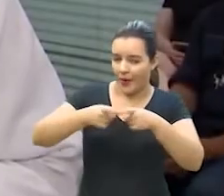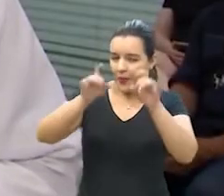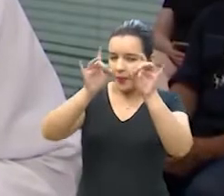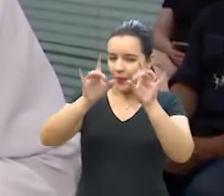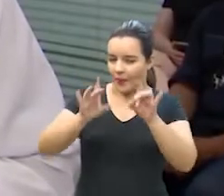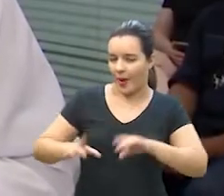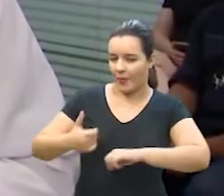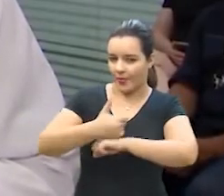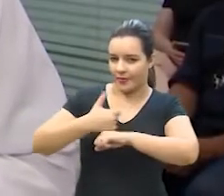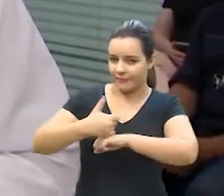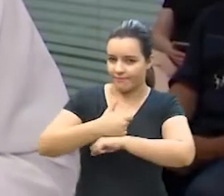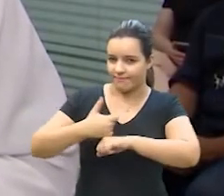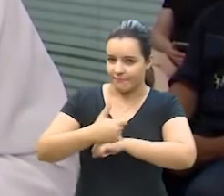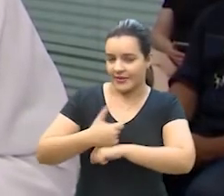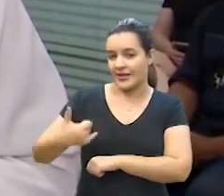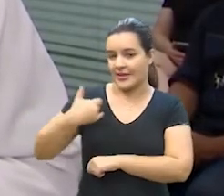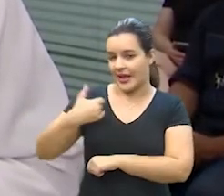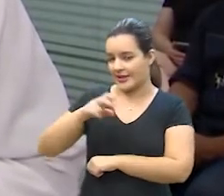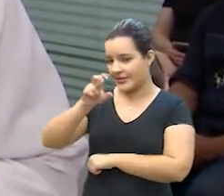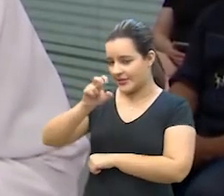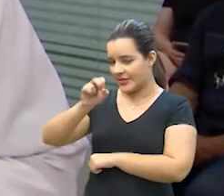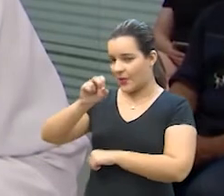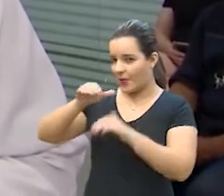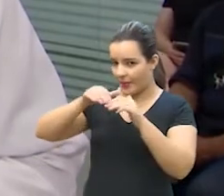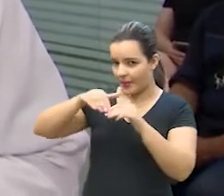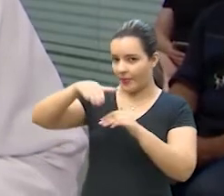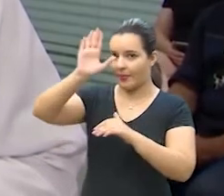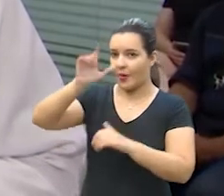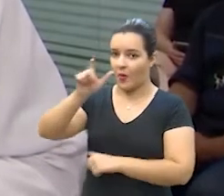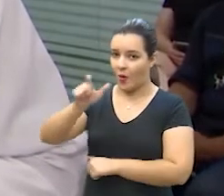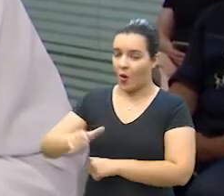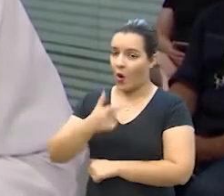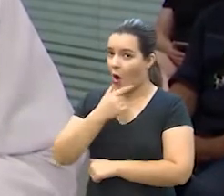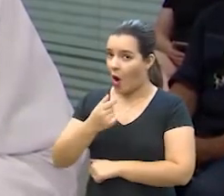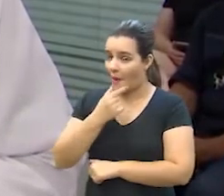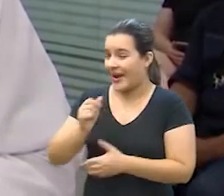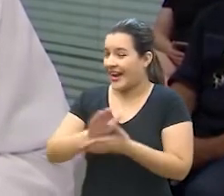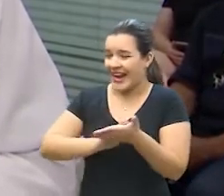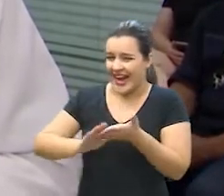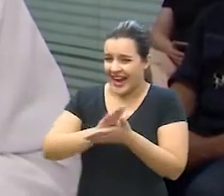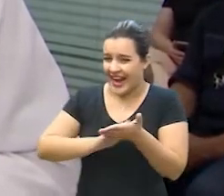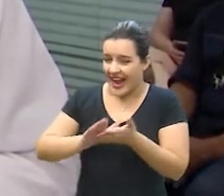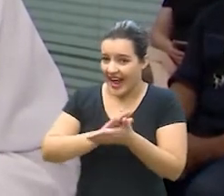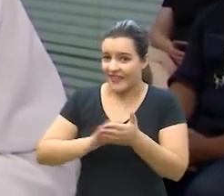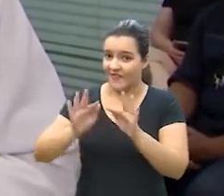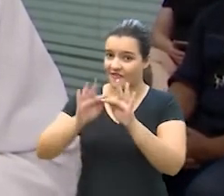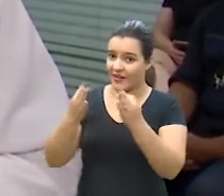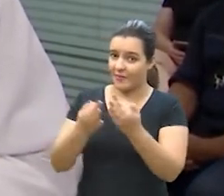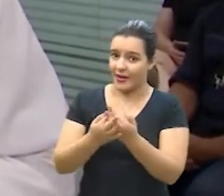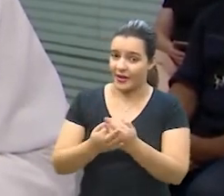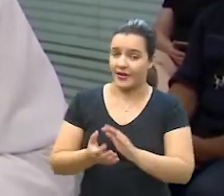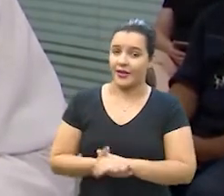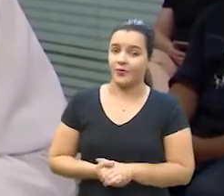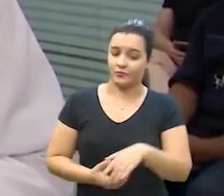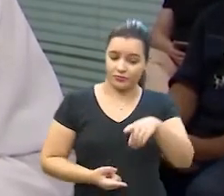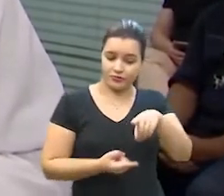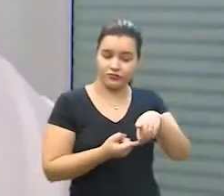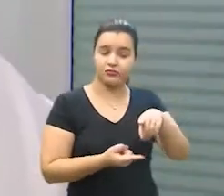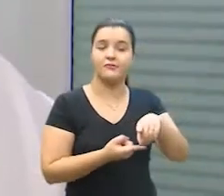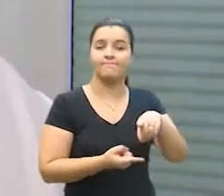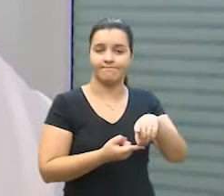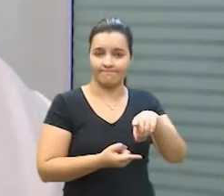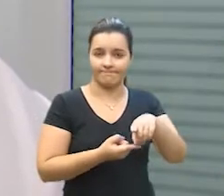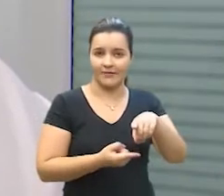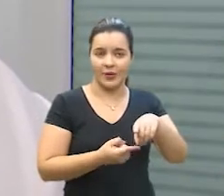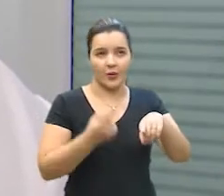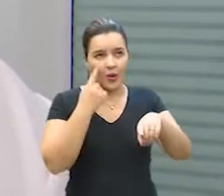avaliação do médico urologista, né? Isso daí a partir dos 50 anos para um homem que não tem nenhum antecedente.